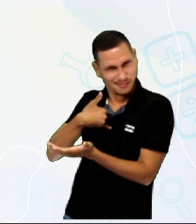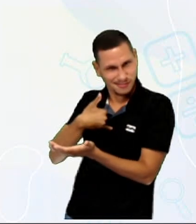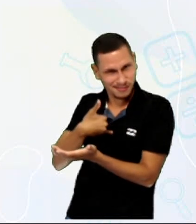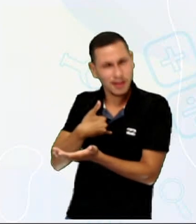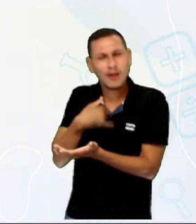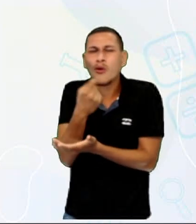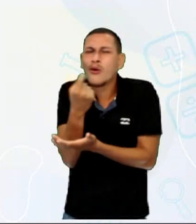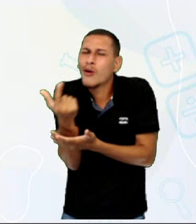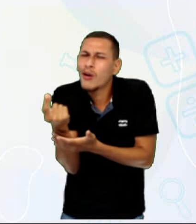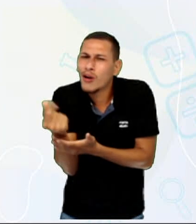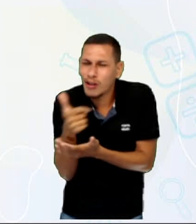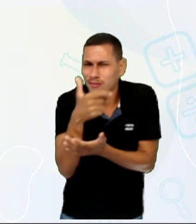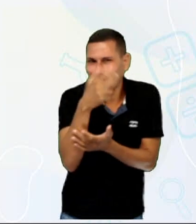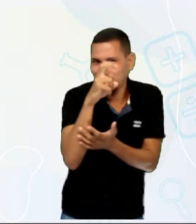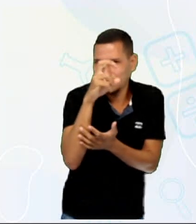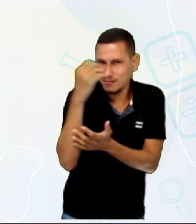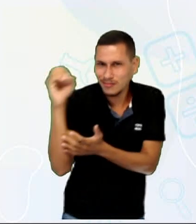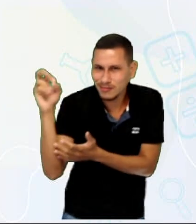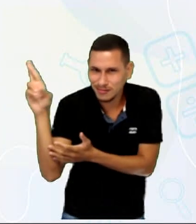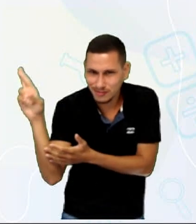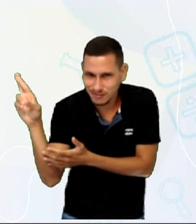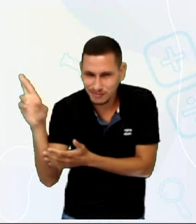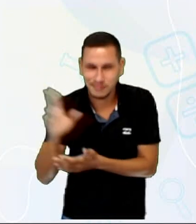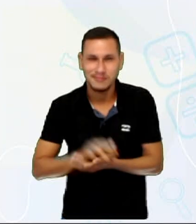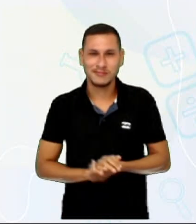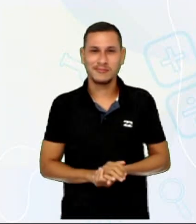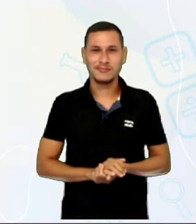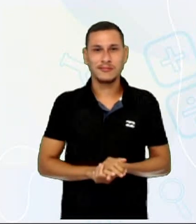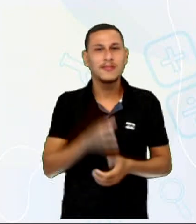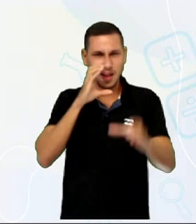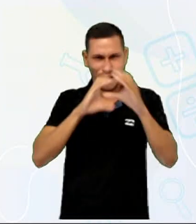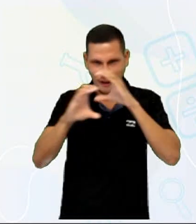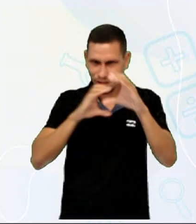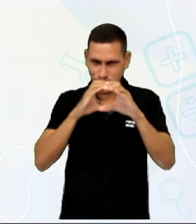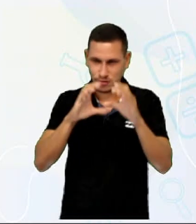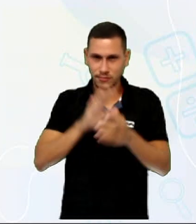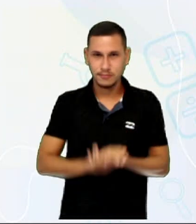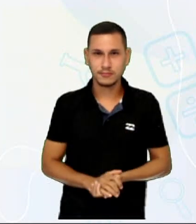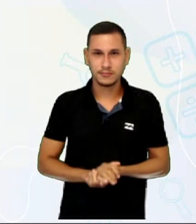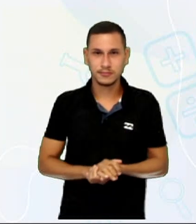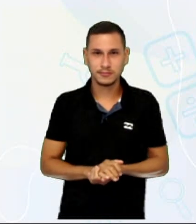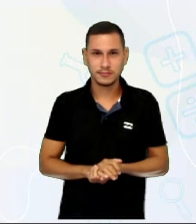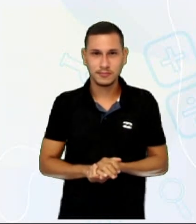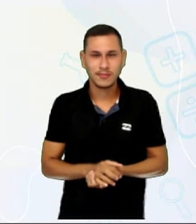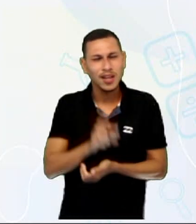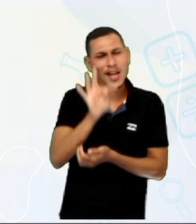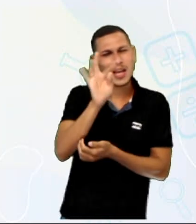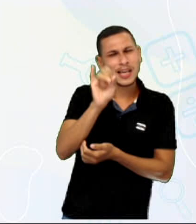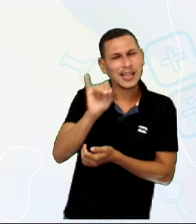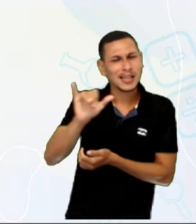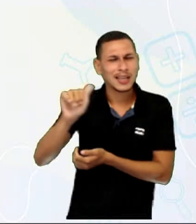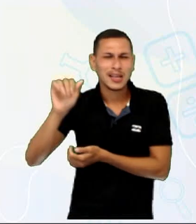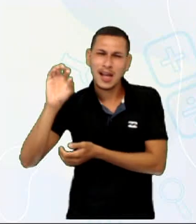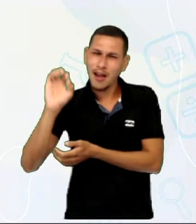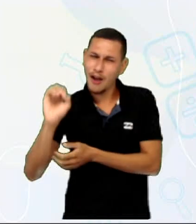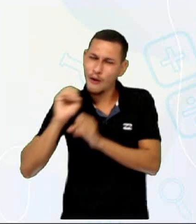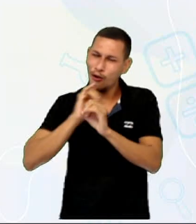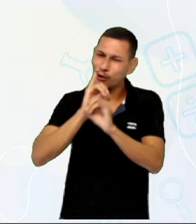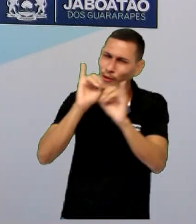foi, 500 réis. Cantando fica assim. Tião,